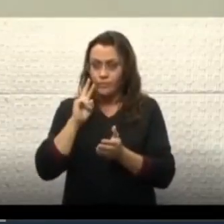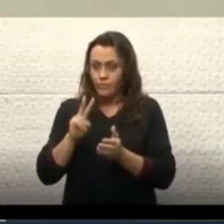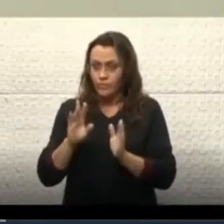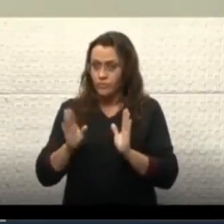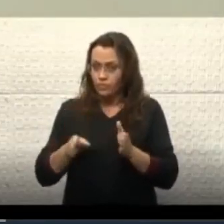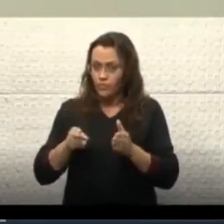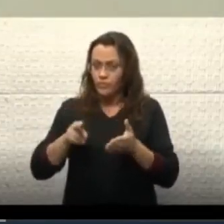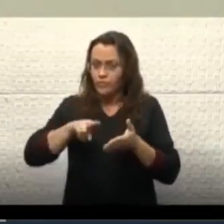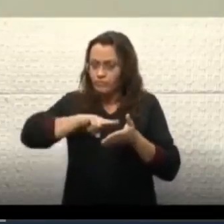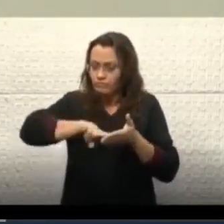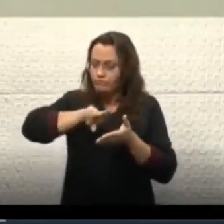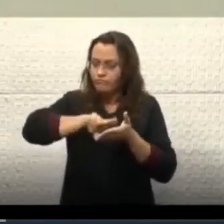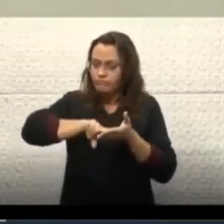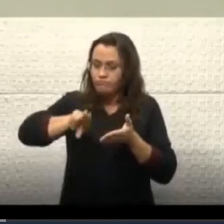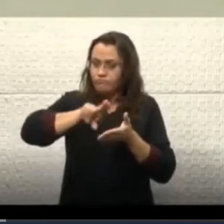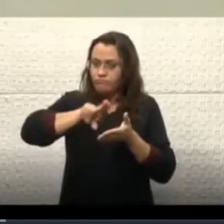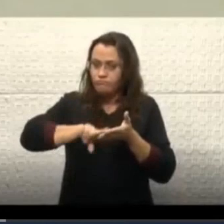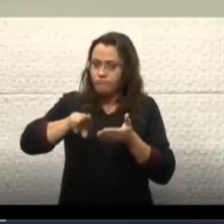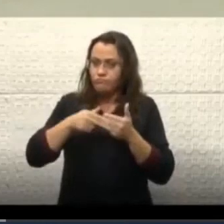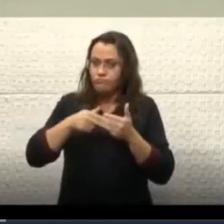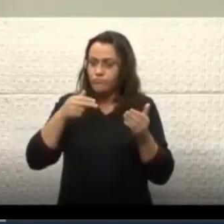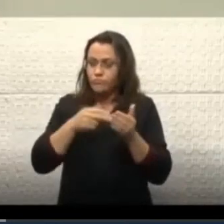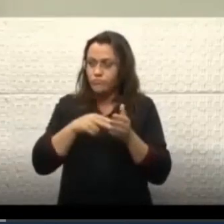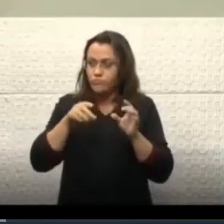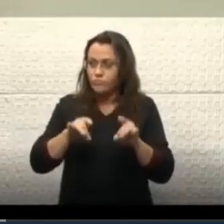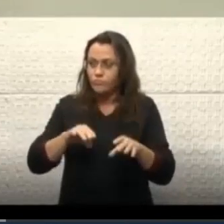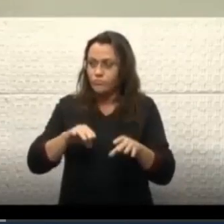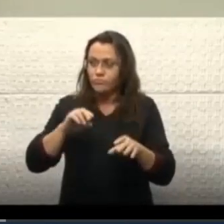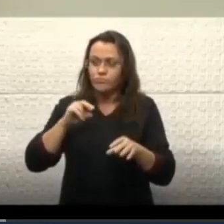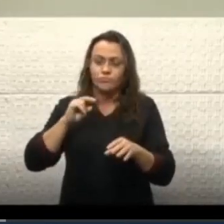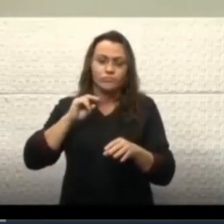E aí eu vou raspar as sujidades